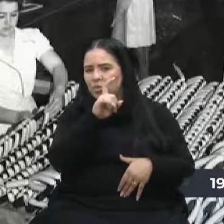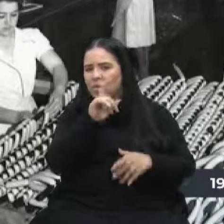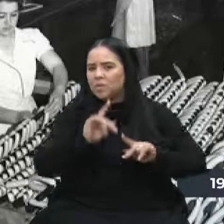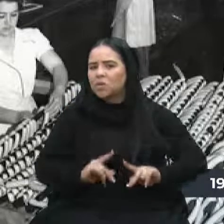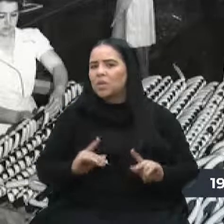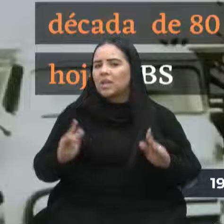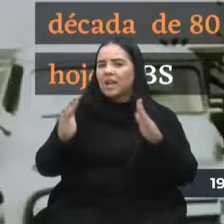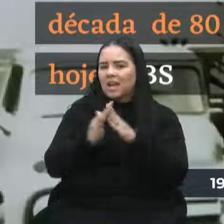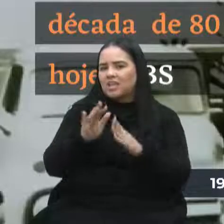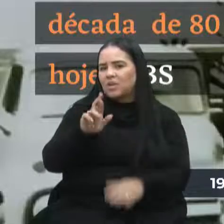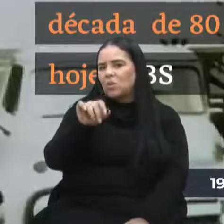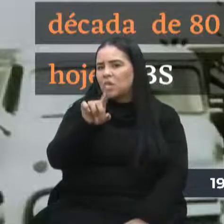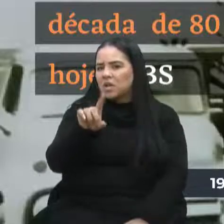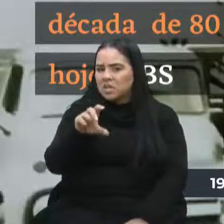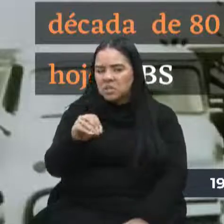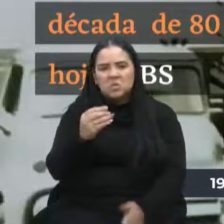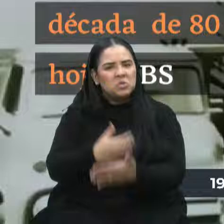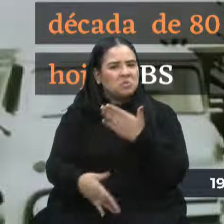Dificilmente.